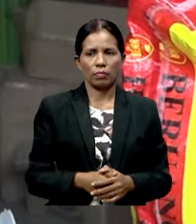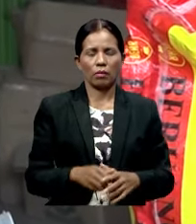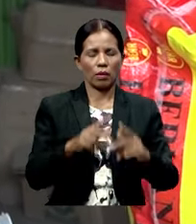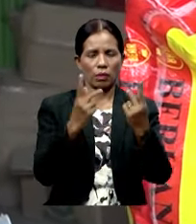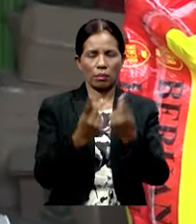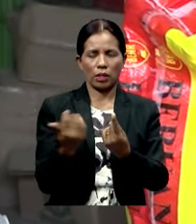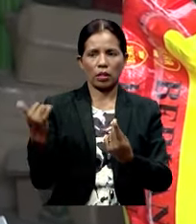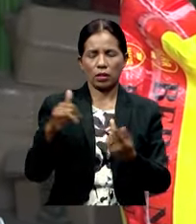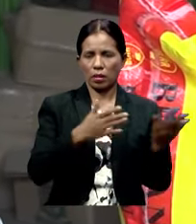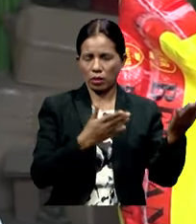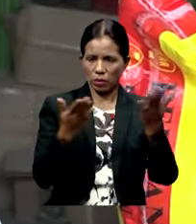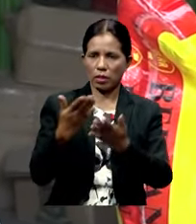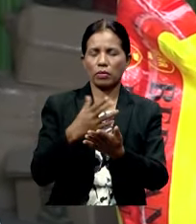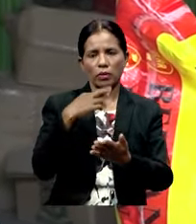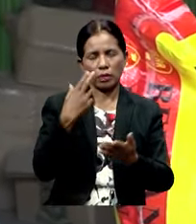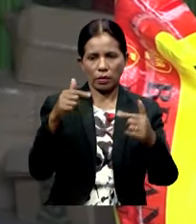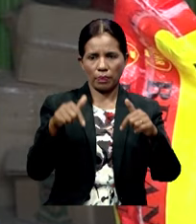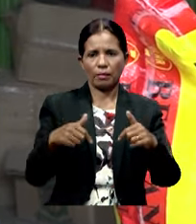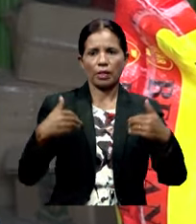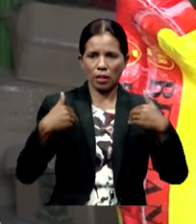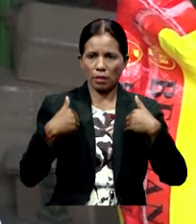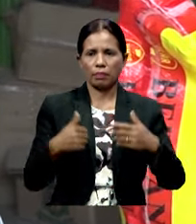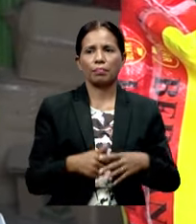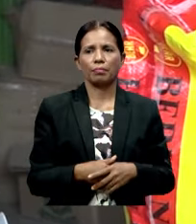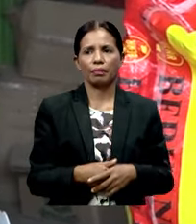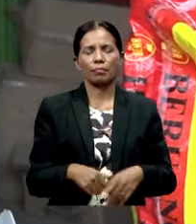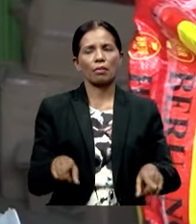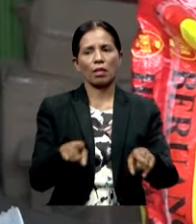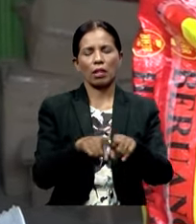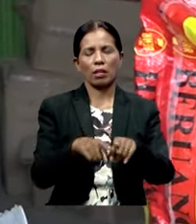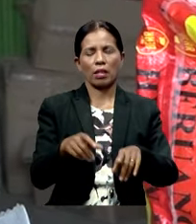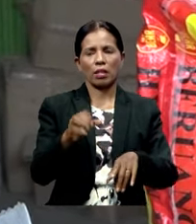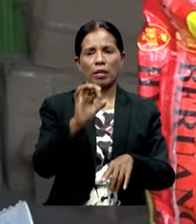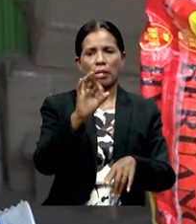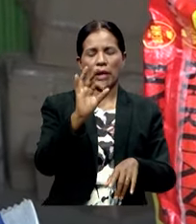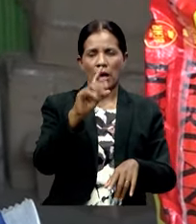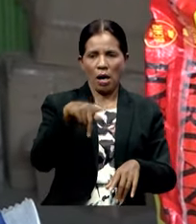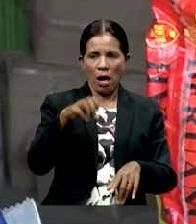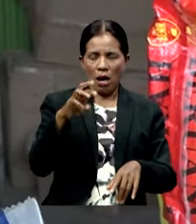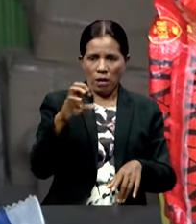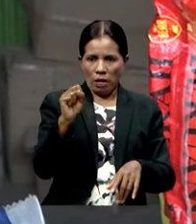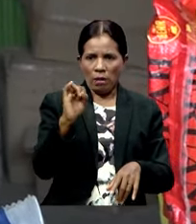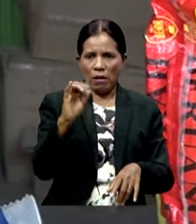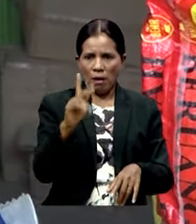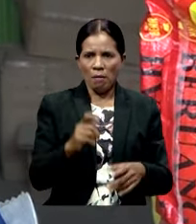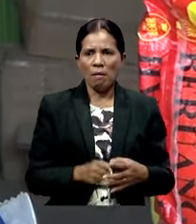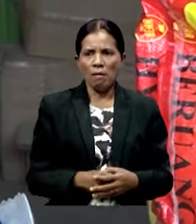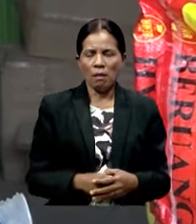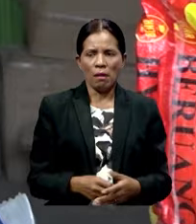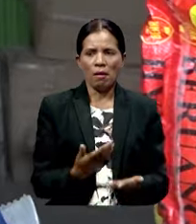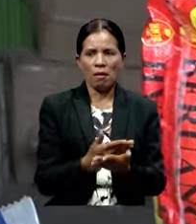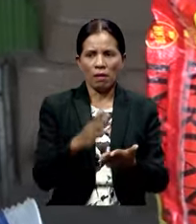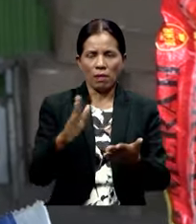companhia importadora sira. E amos balon dia anesan ia perisos de hola de 20 kg ni ane tem que so samos